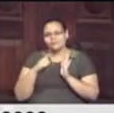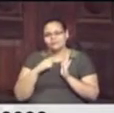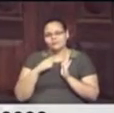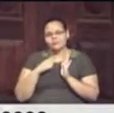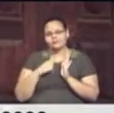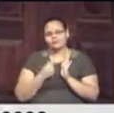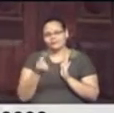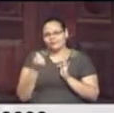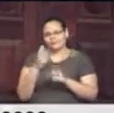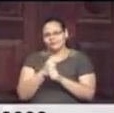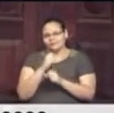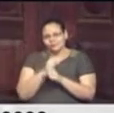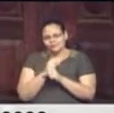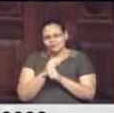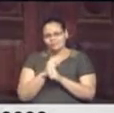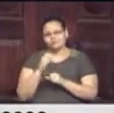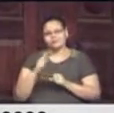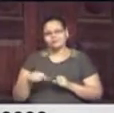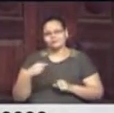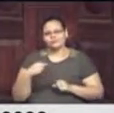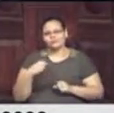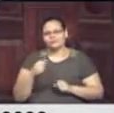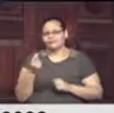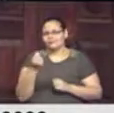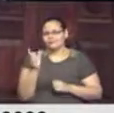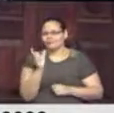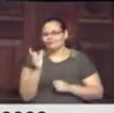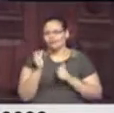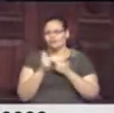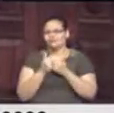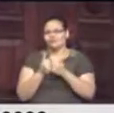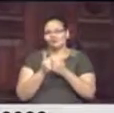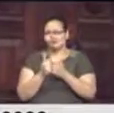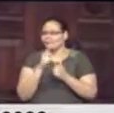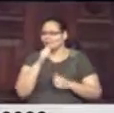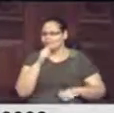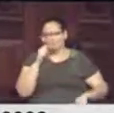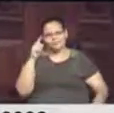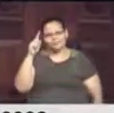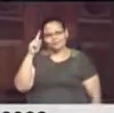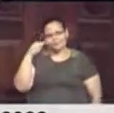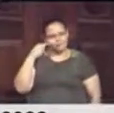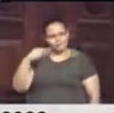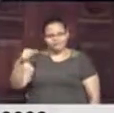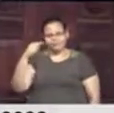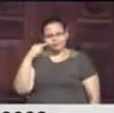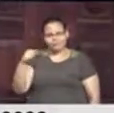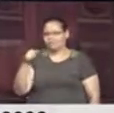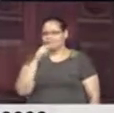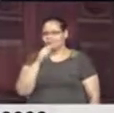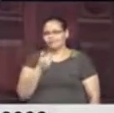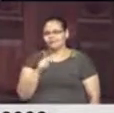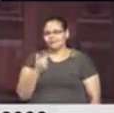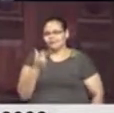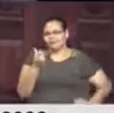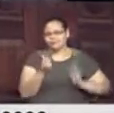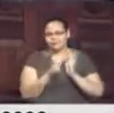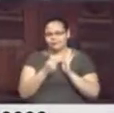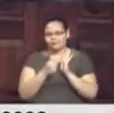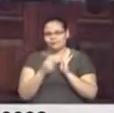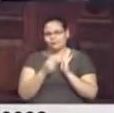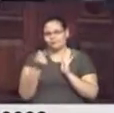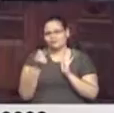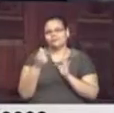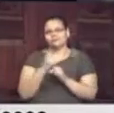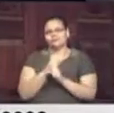pelo poder público estadual por meio de subsídio a passagem não está disponível toda semana o item o item 6 valor total dos recursos financeiros